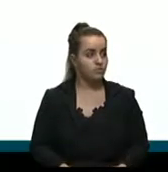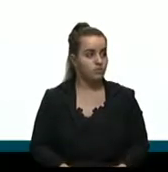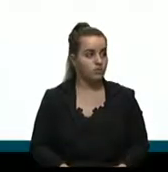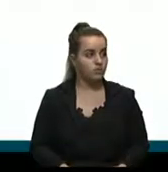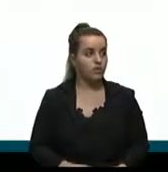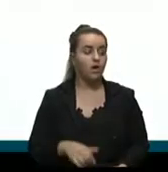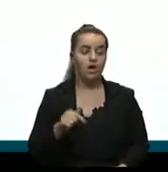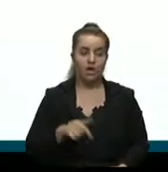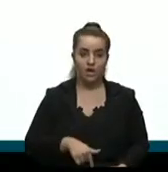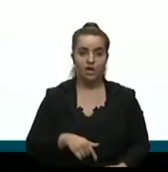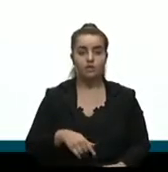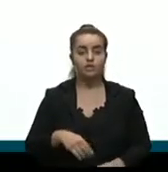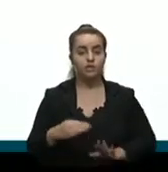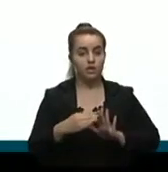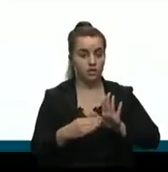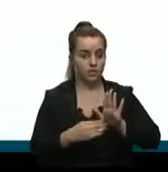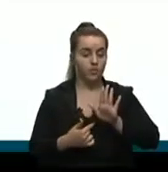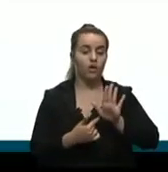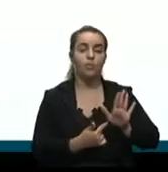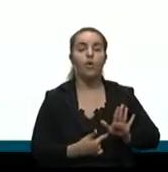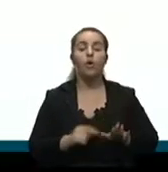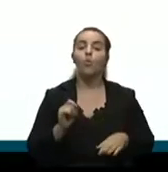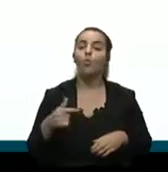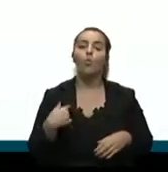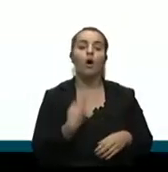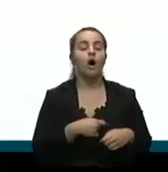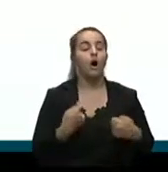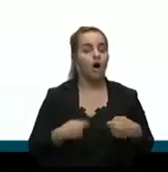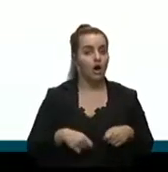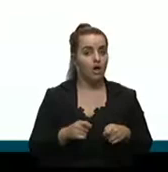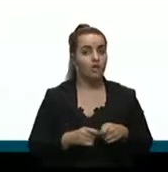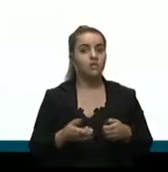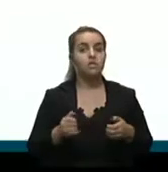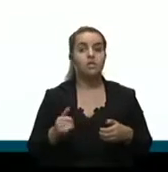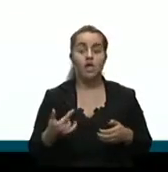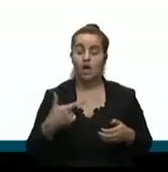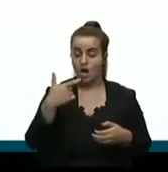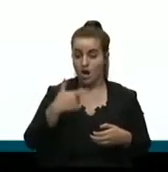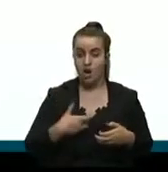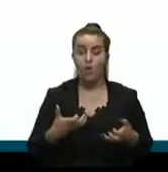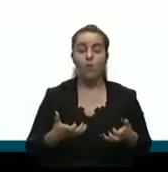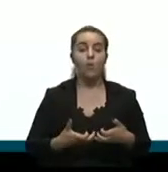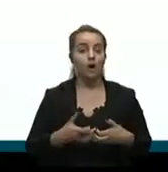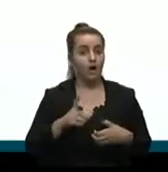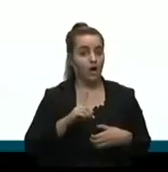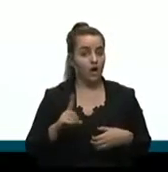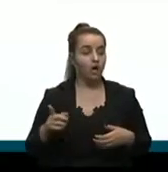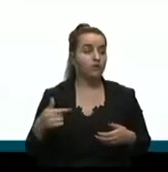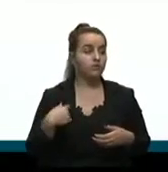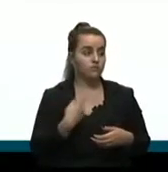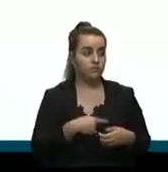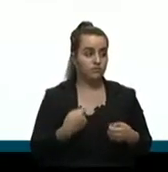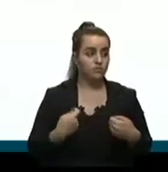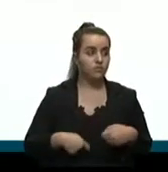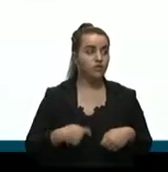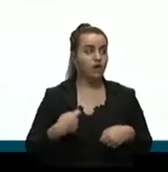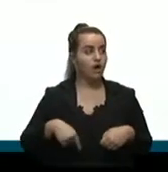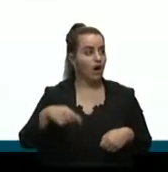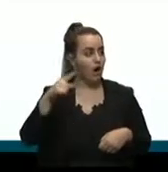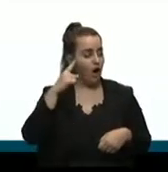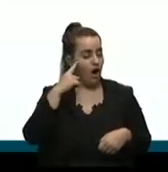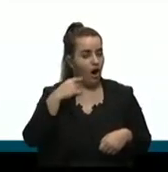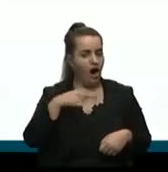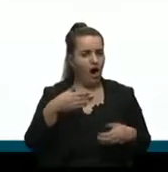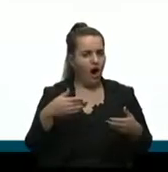É isso que a tabela nos dá. Então, o que nós precisamos fazer se eu quero a direita? Nós precisamos, então, fazer o 1, que